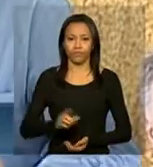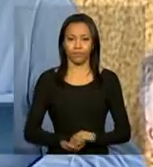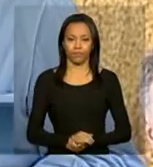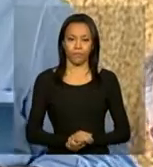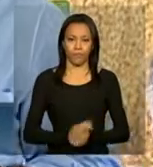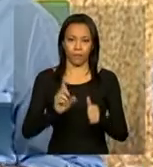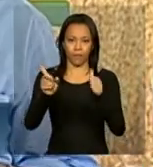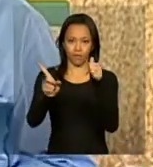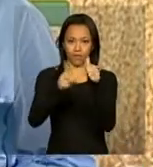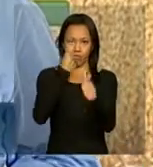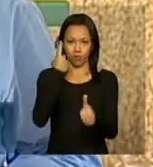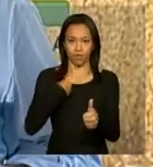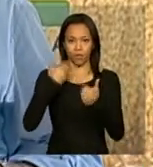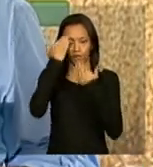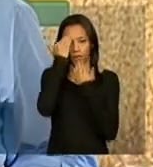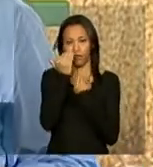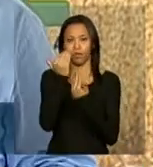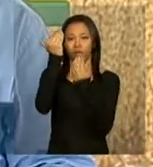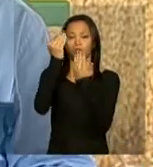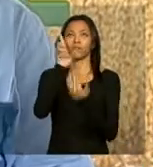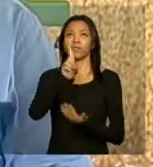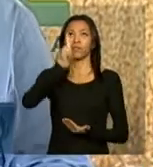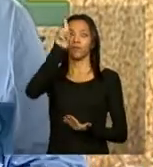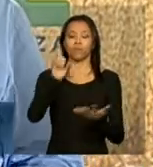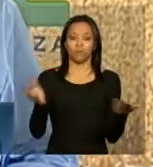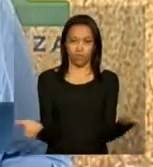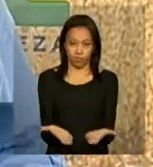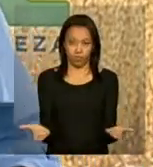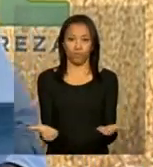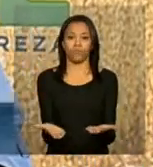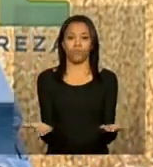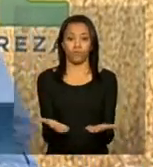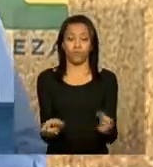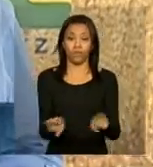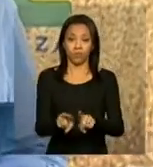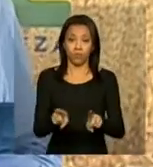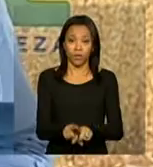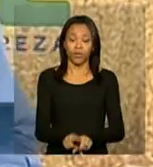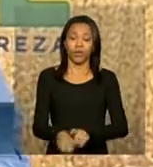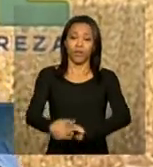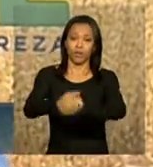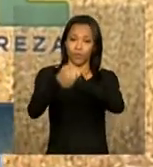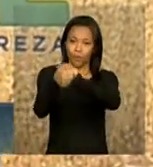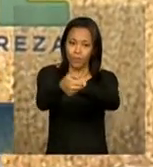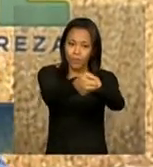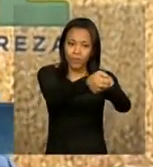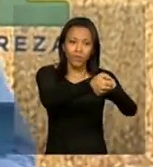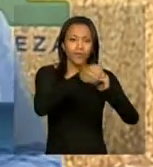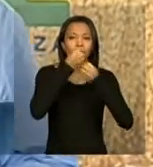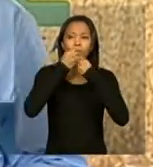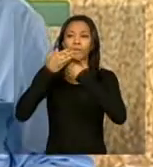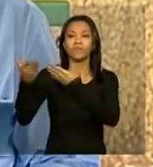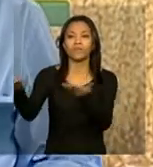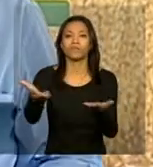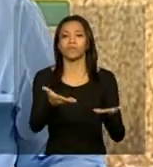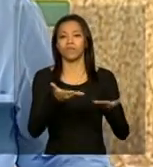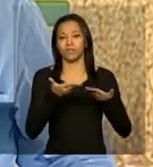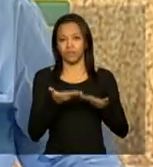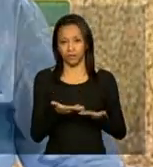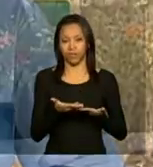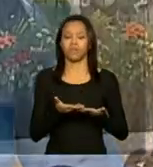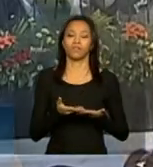Primeiro, eu quero agradecer a Deus por mais esse momento, cumprimentar e dar as boas-vindas à